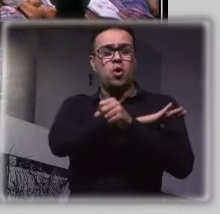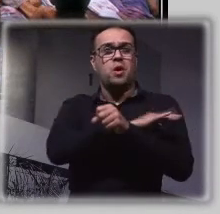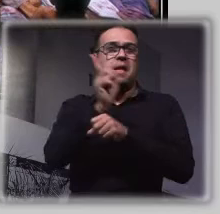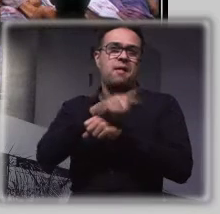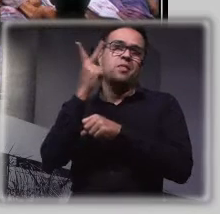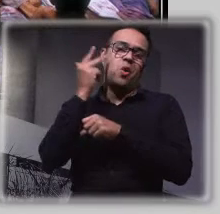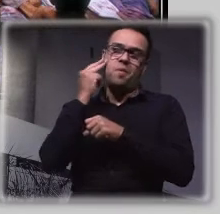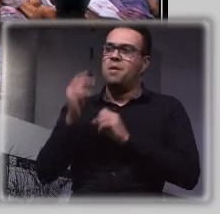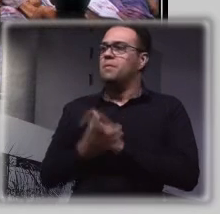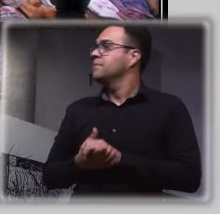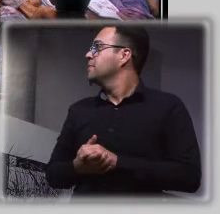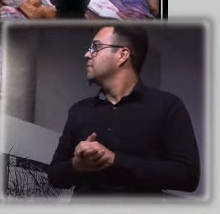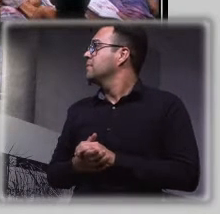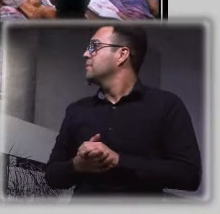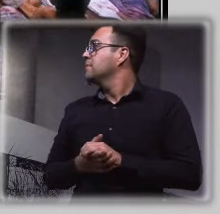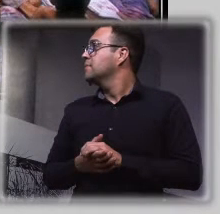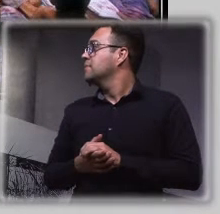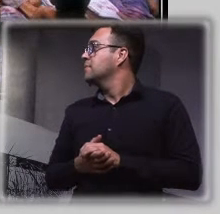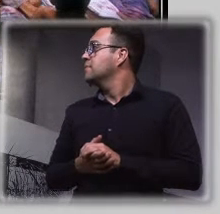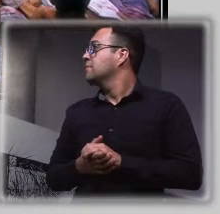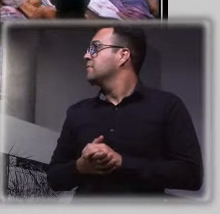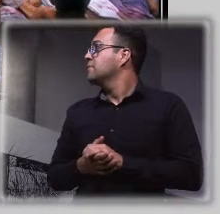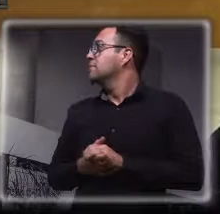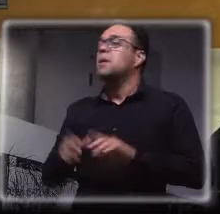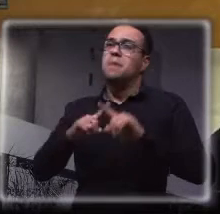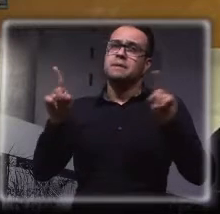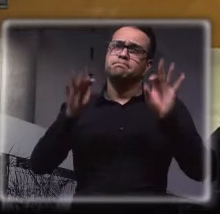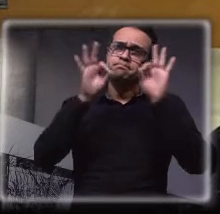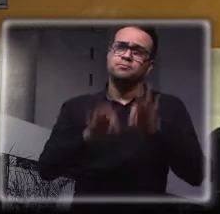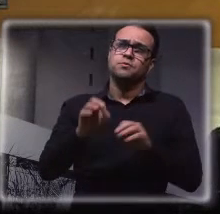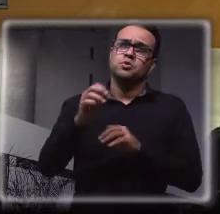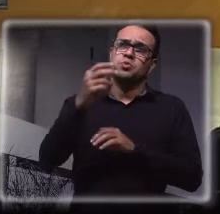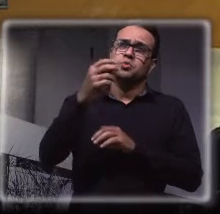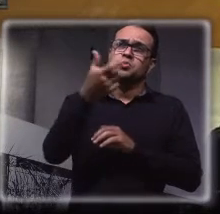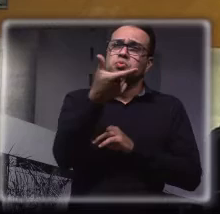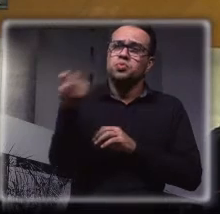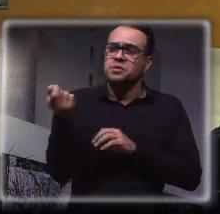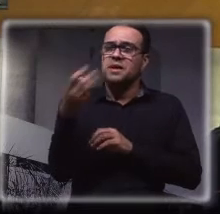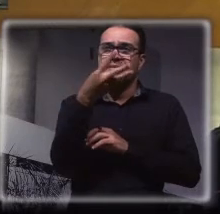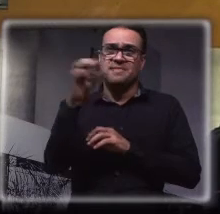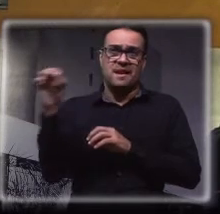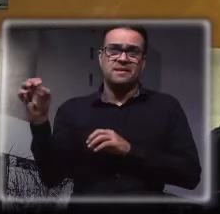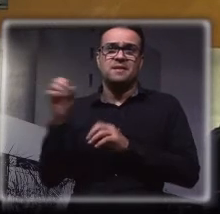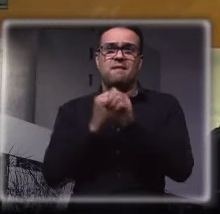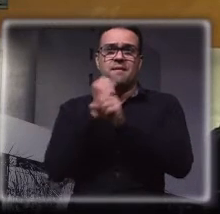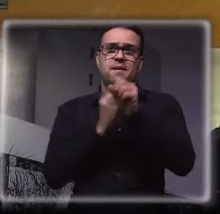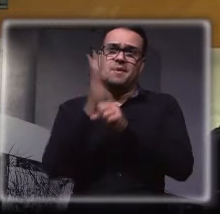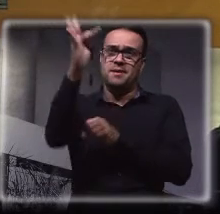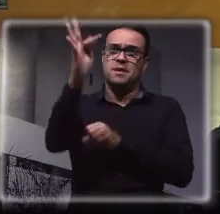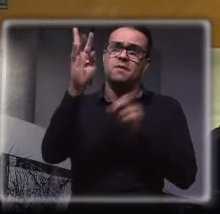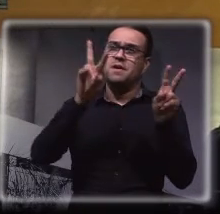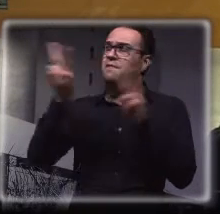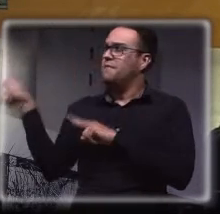Mas eu tenho certeza que daqui a 200, 300 anos também, a gente vai olhar para isso e